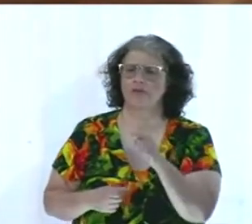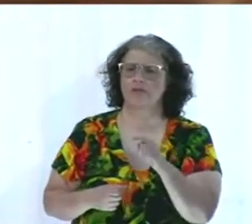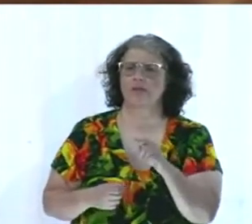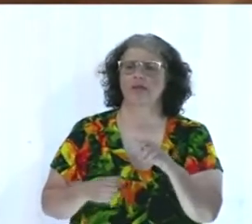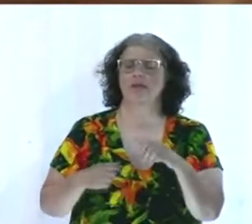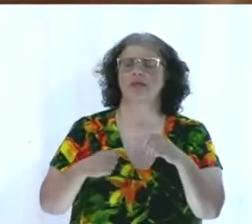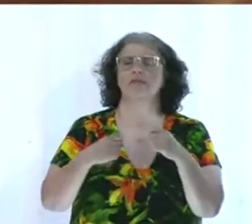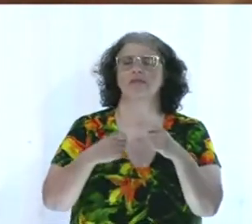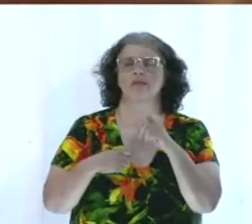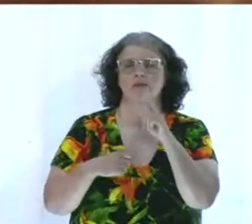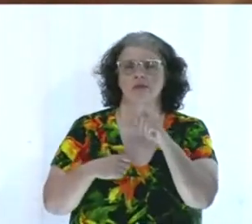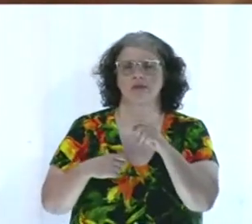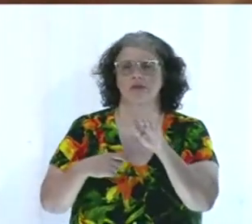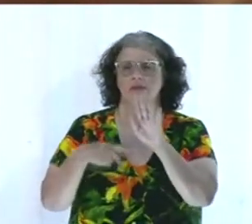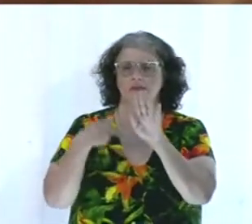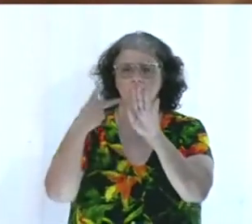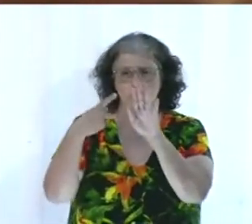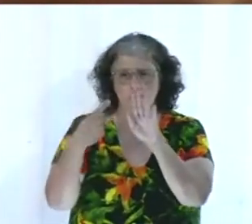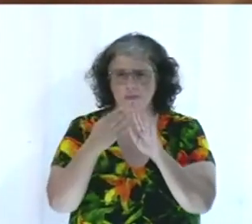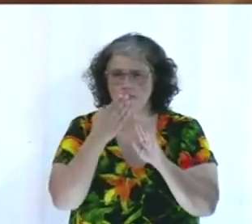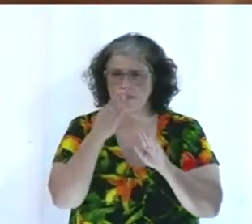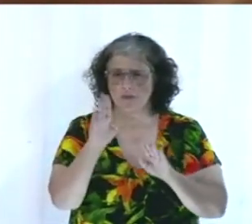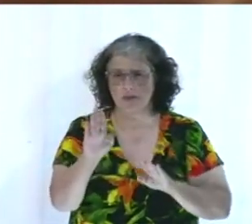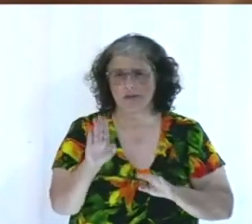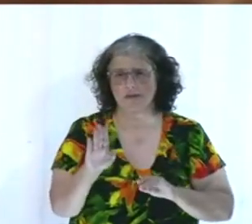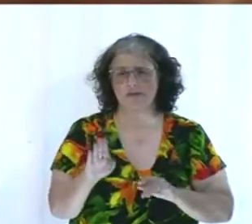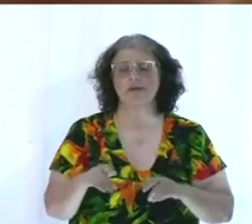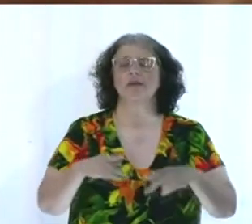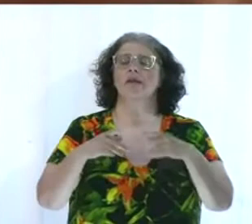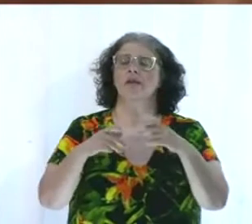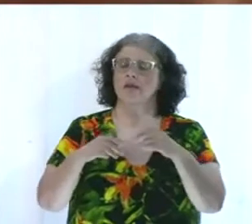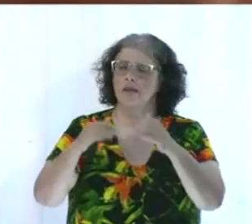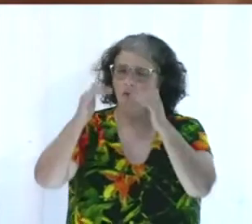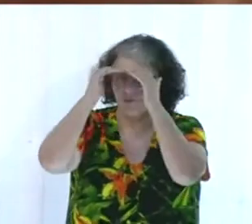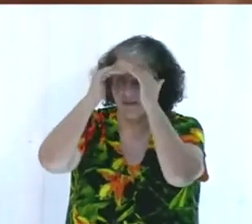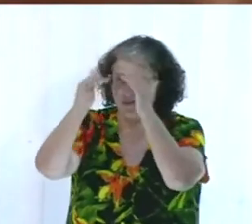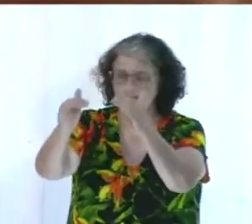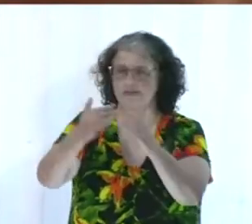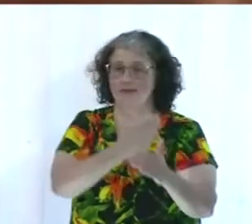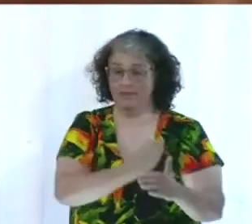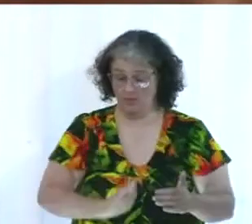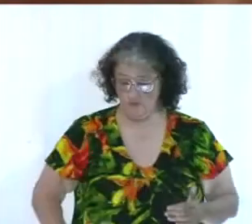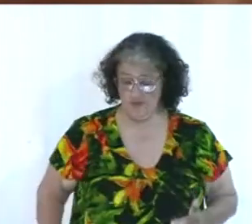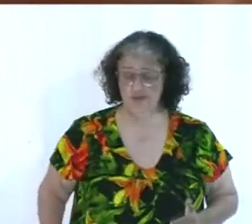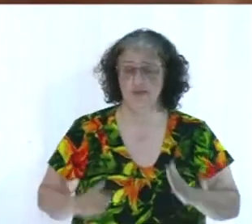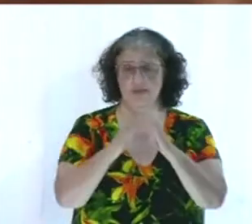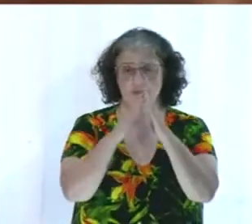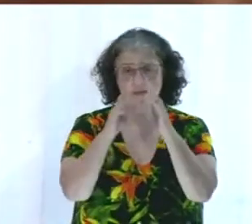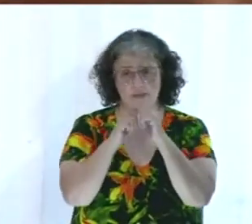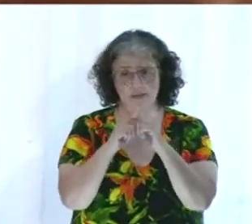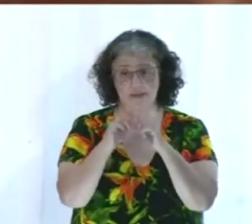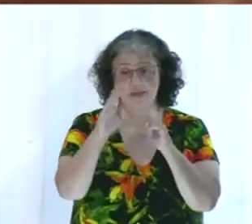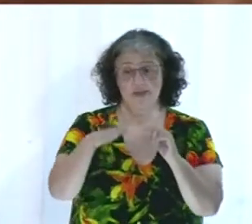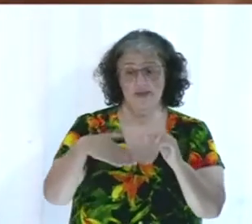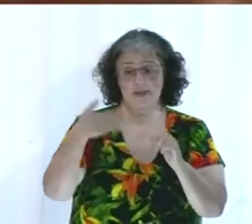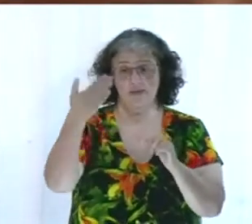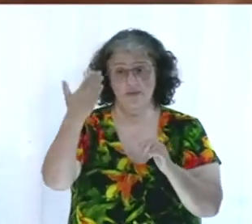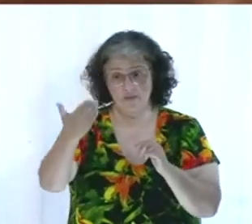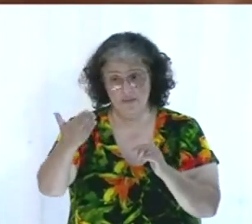à palavra de Deus. Nós vivemos hoje um tempo em que também no falso evangelho há